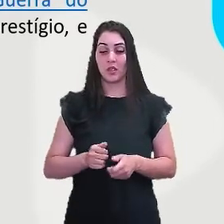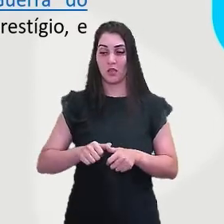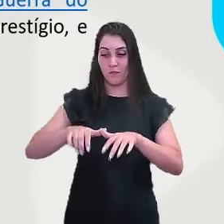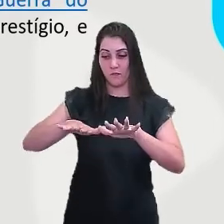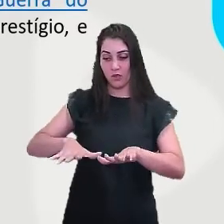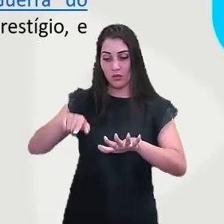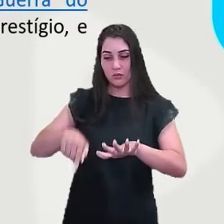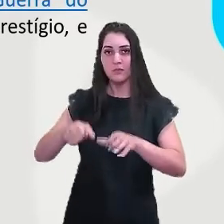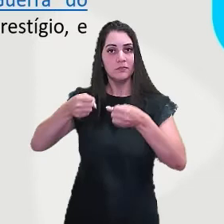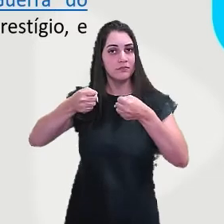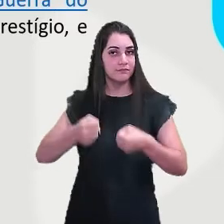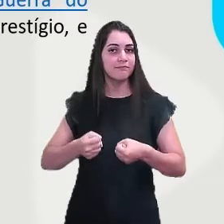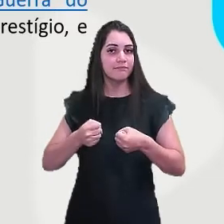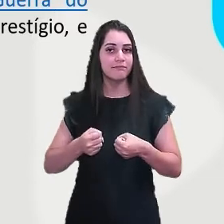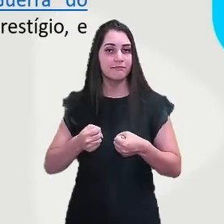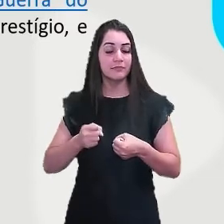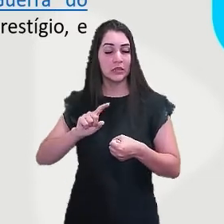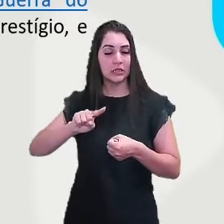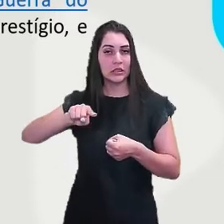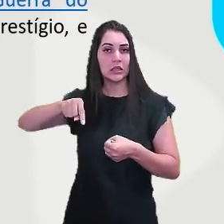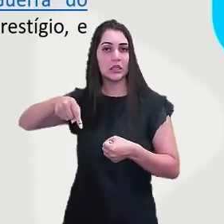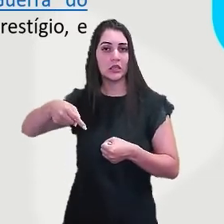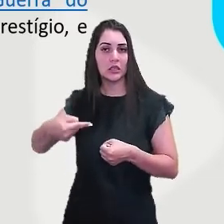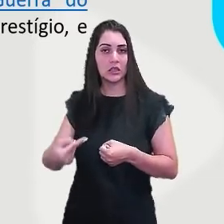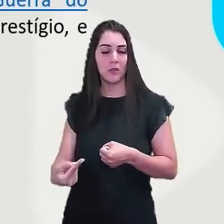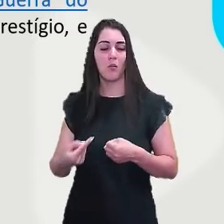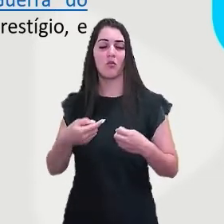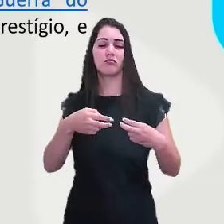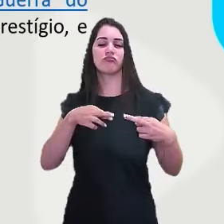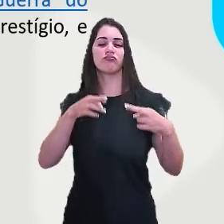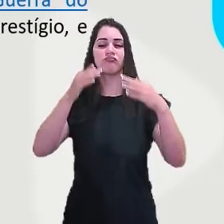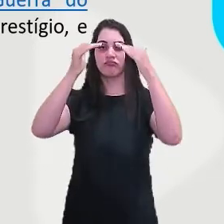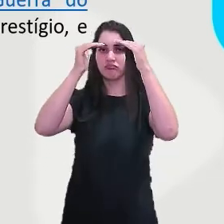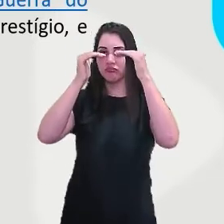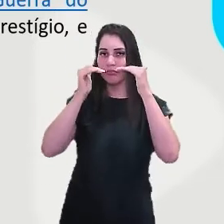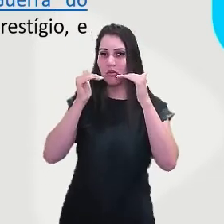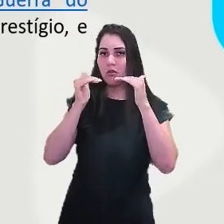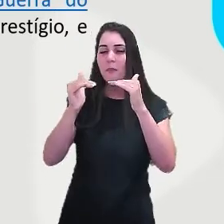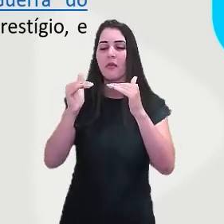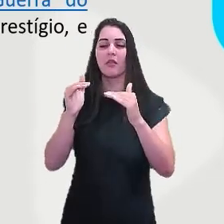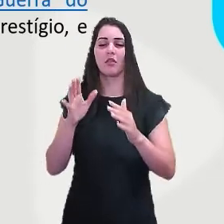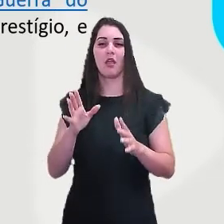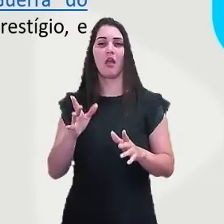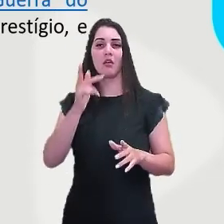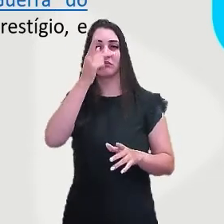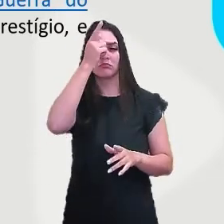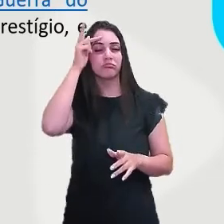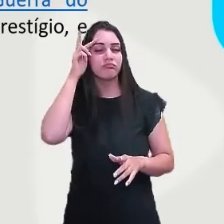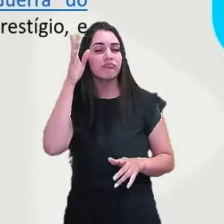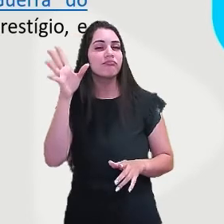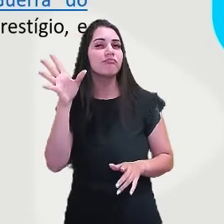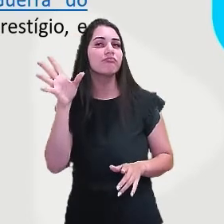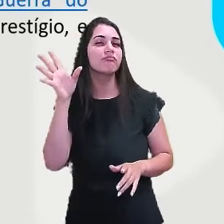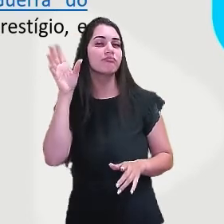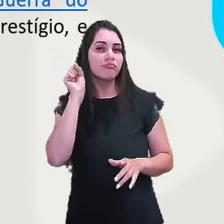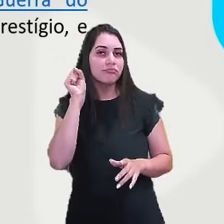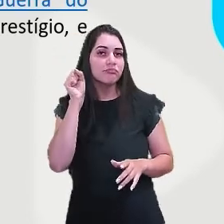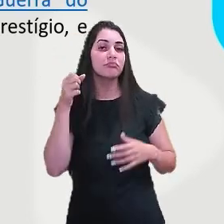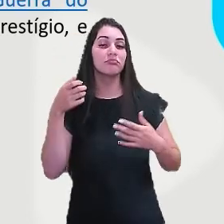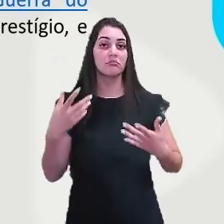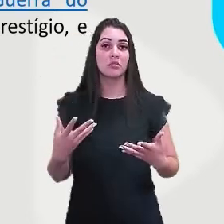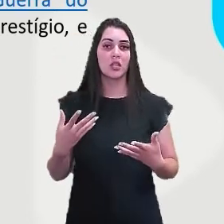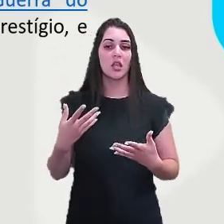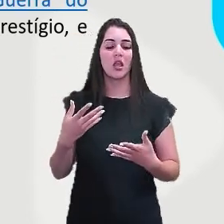no poder. E após ele ser respeitado, ele ser ouvido, ele concilia